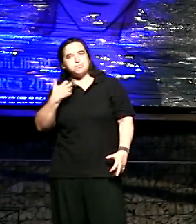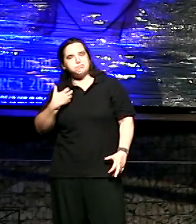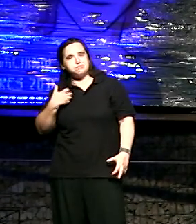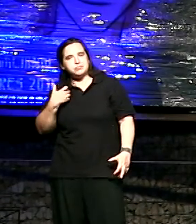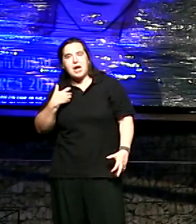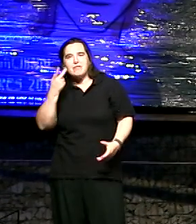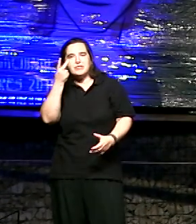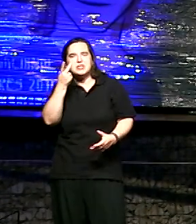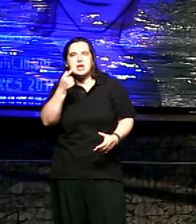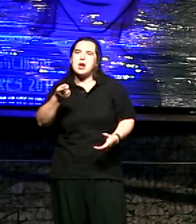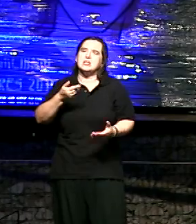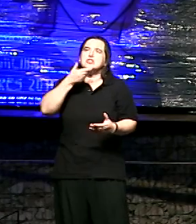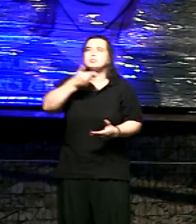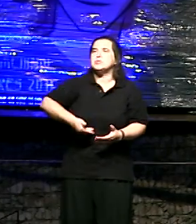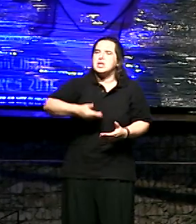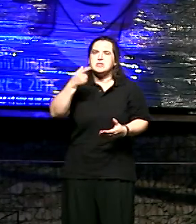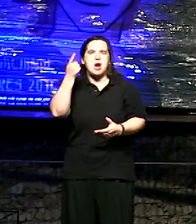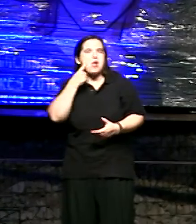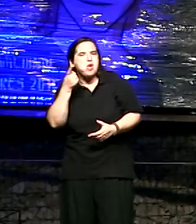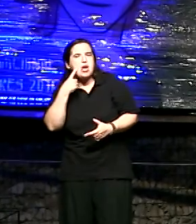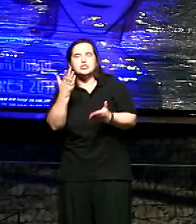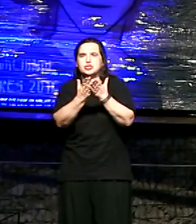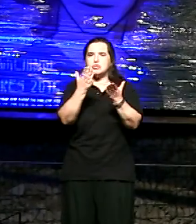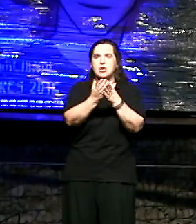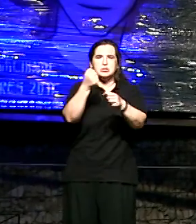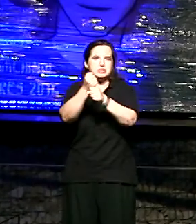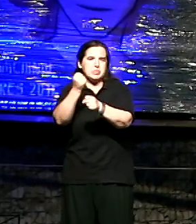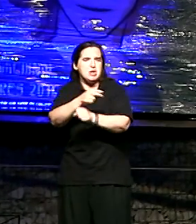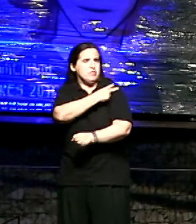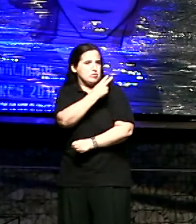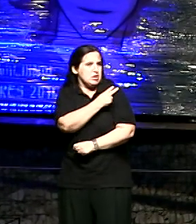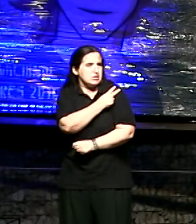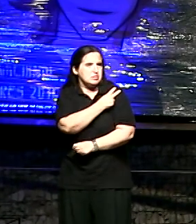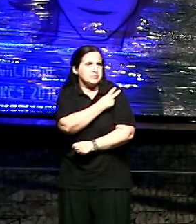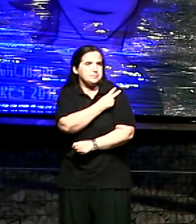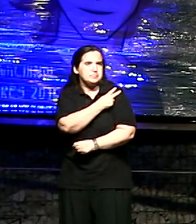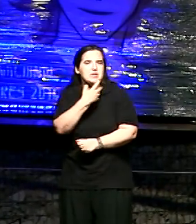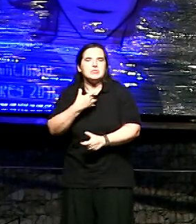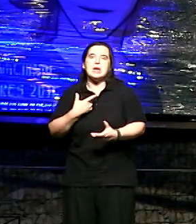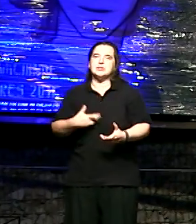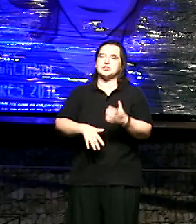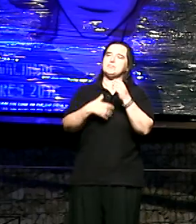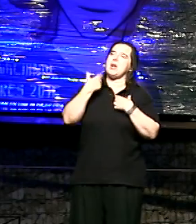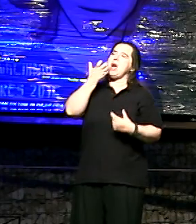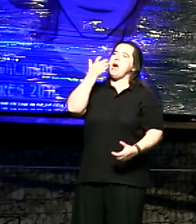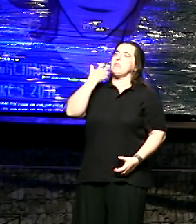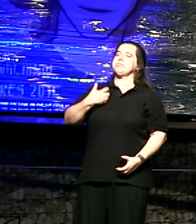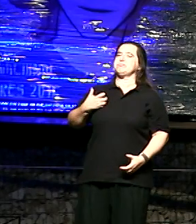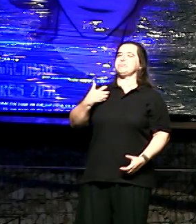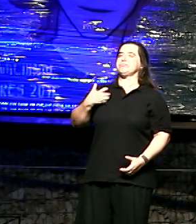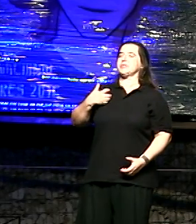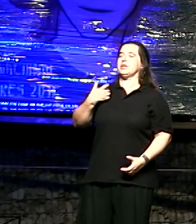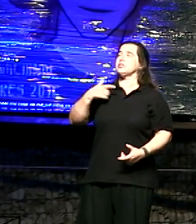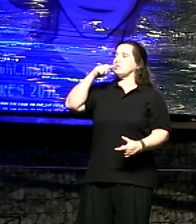definido por experiências que vivemos na escola no trabalho na faculdade que nos fazem ter o ego inchado ou que nos